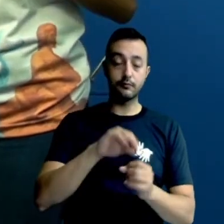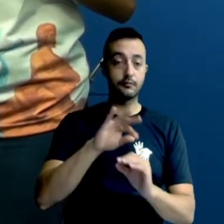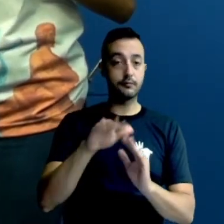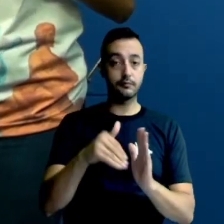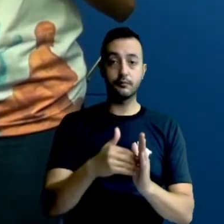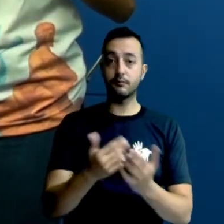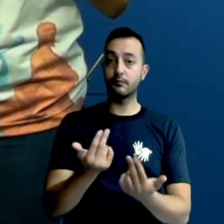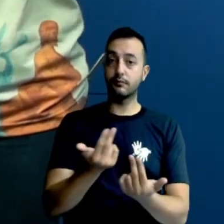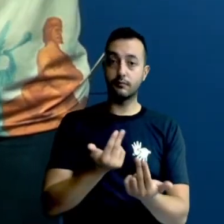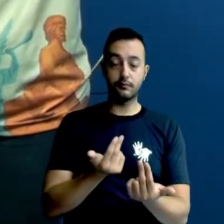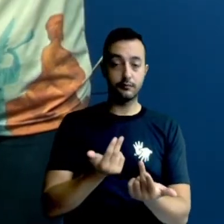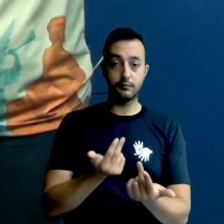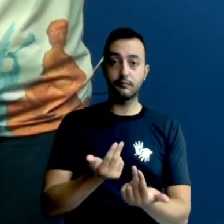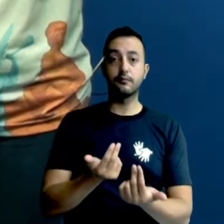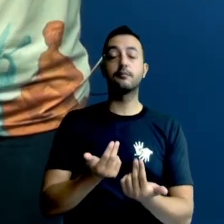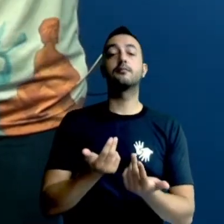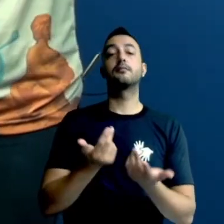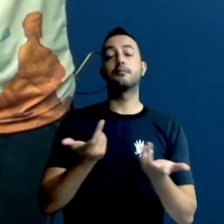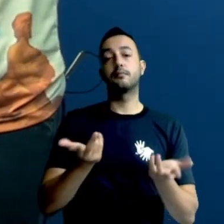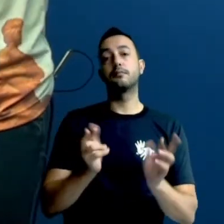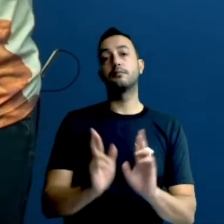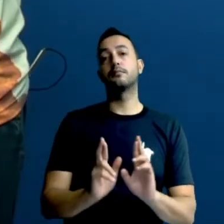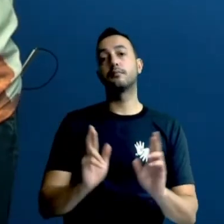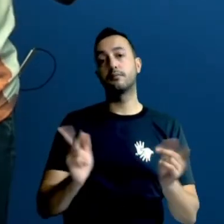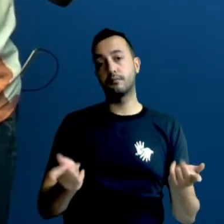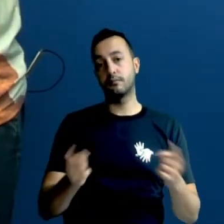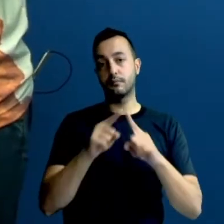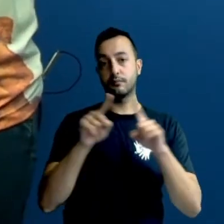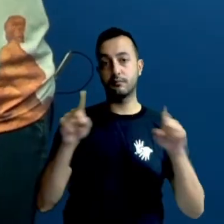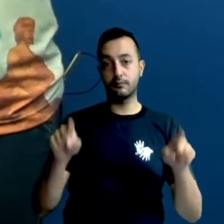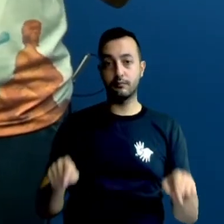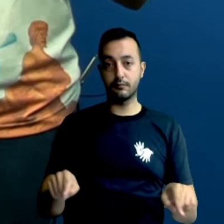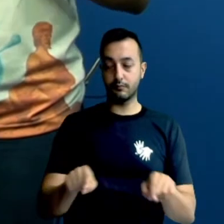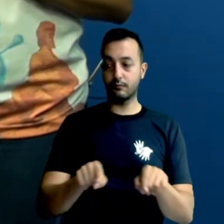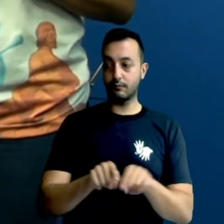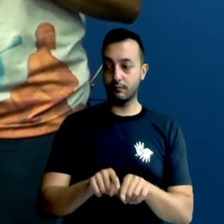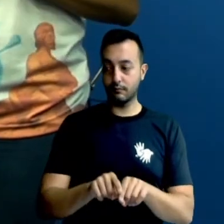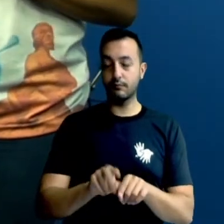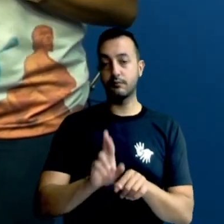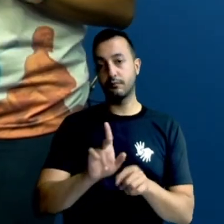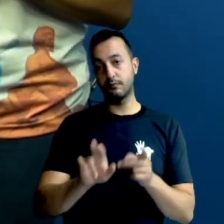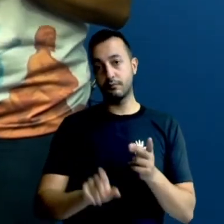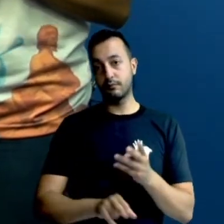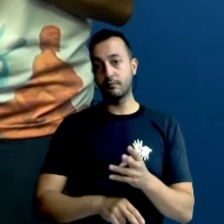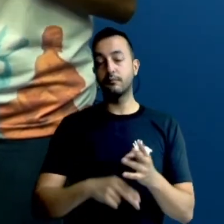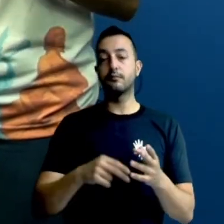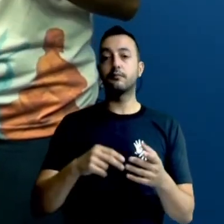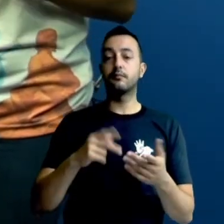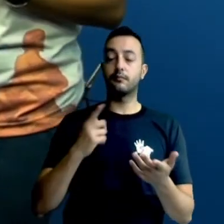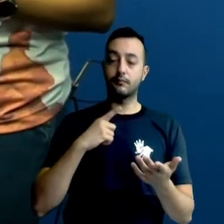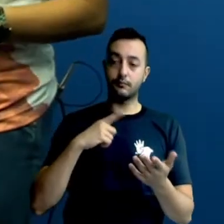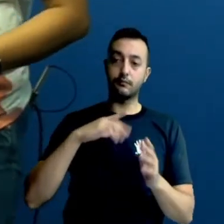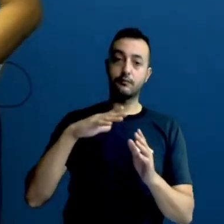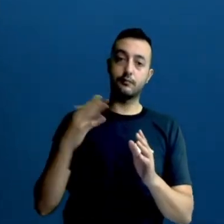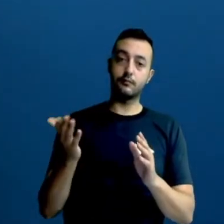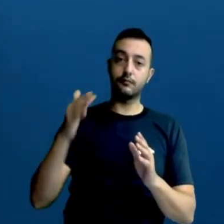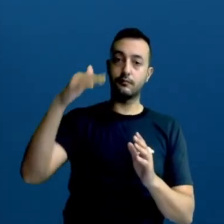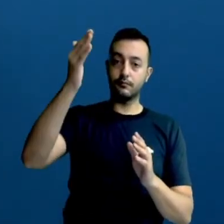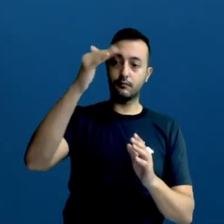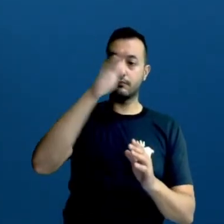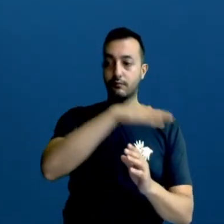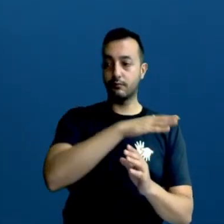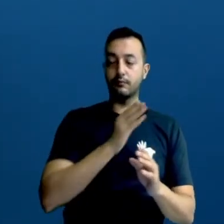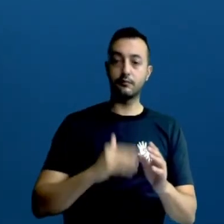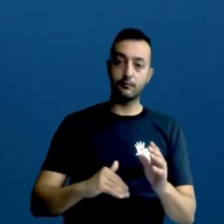todos iguais. Isso é o que diferencia o quadrado dos demais quadriláteros, tá? Os lados